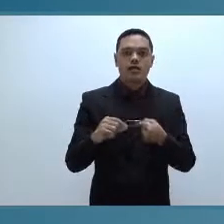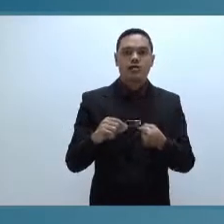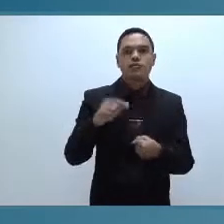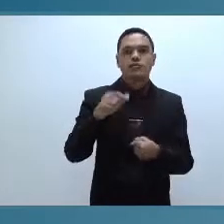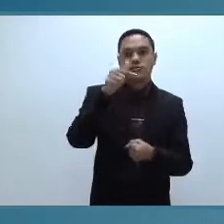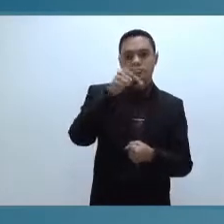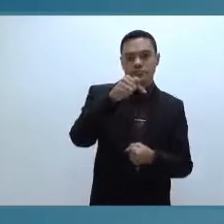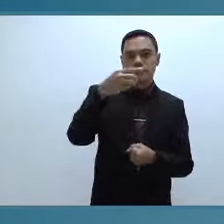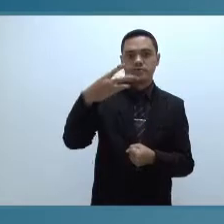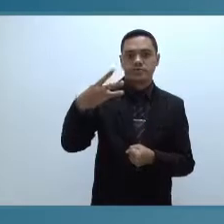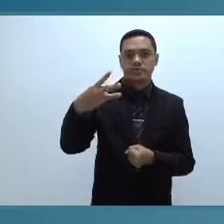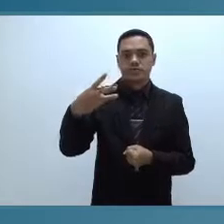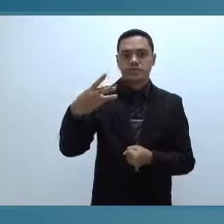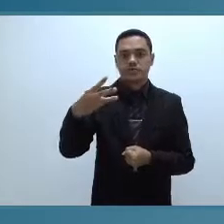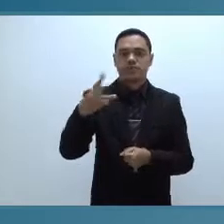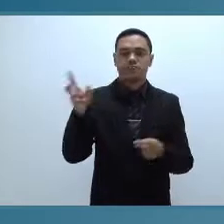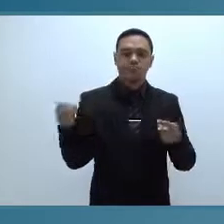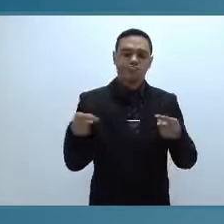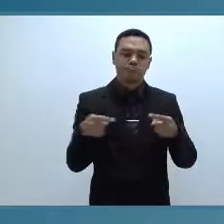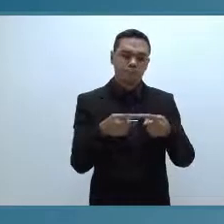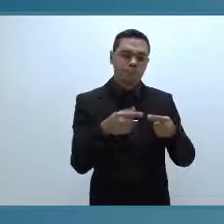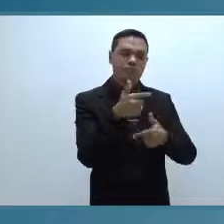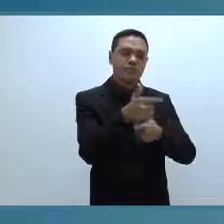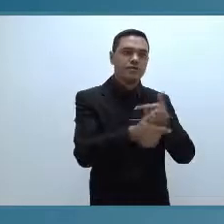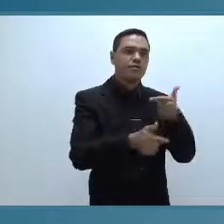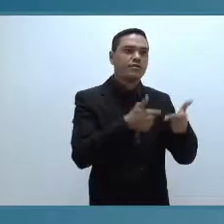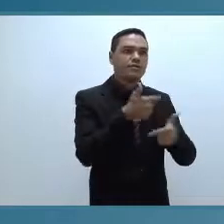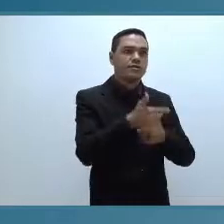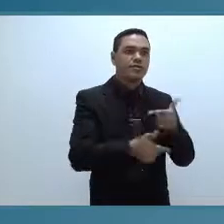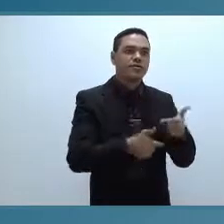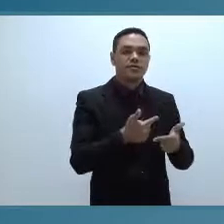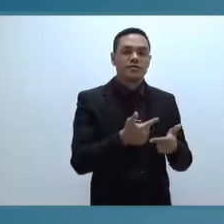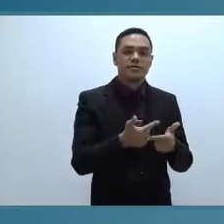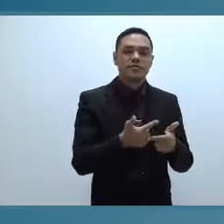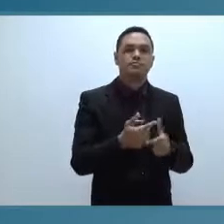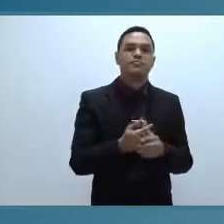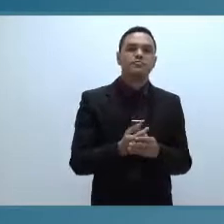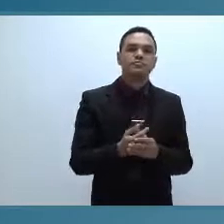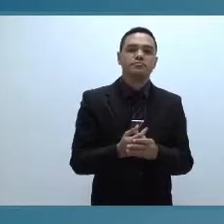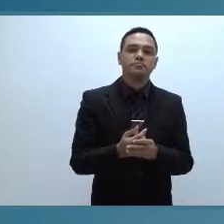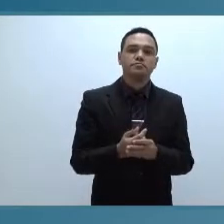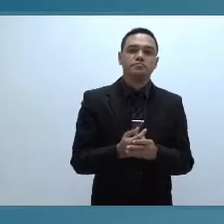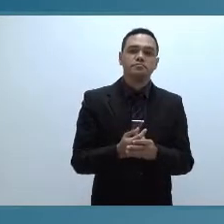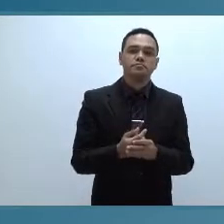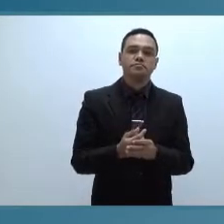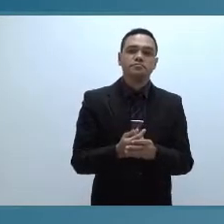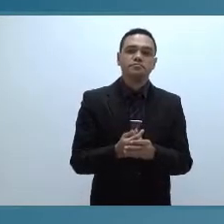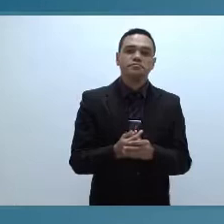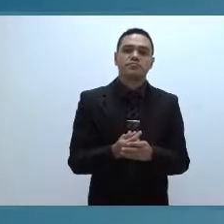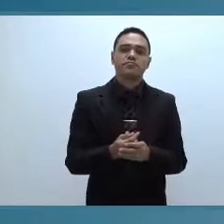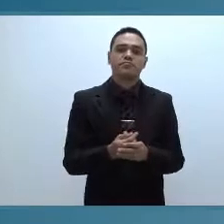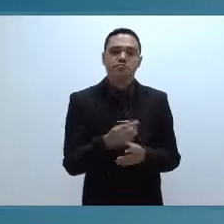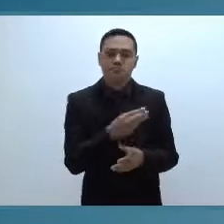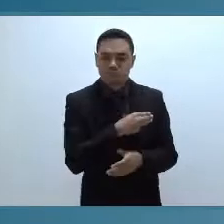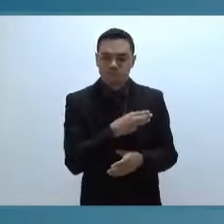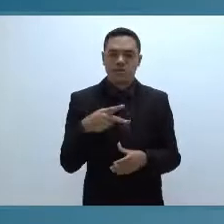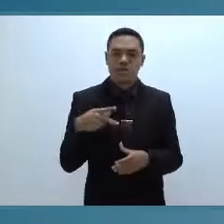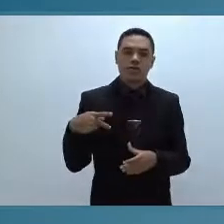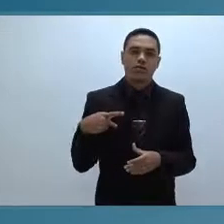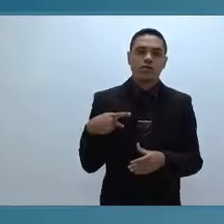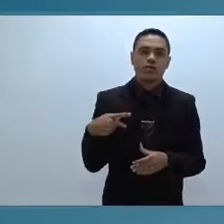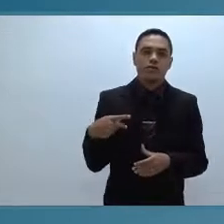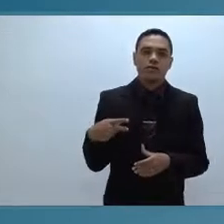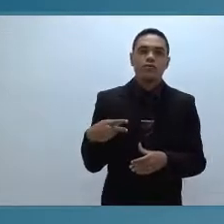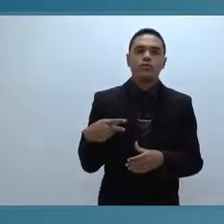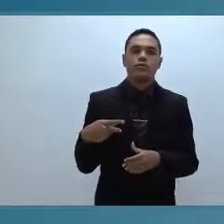73, número 2, abril e junho de 2007, da lavra do eminente ministro Vidro Nogueira de